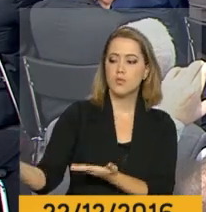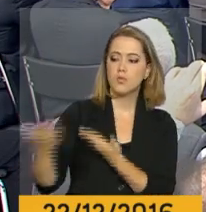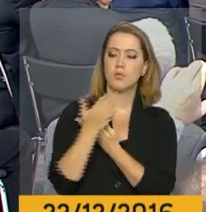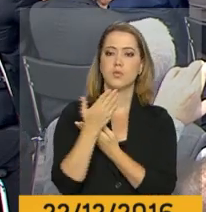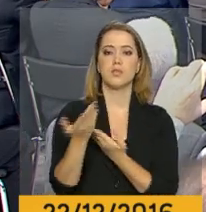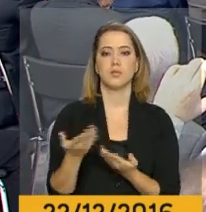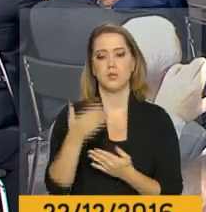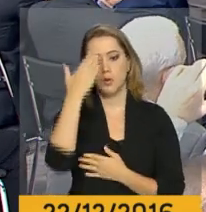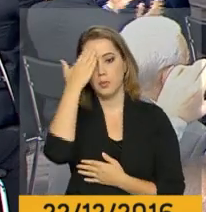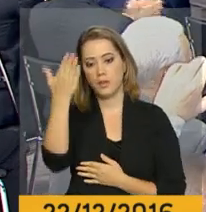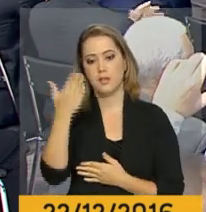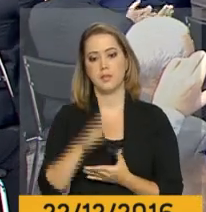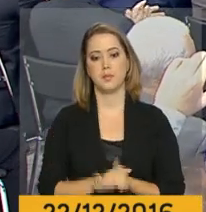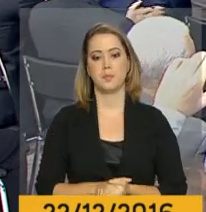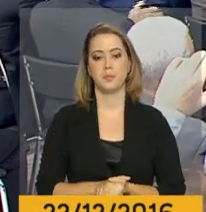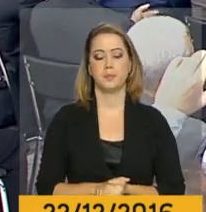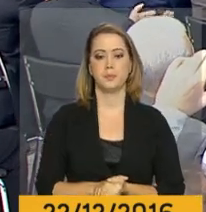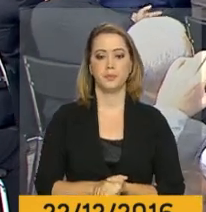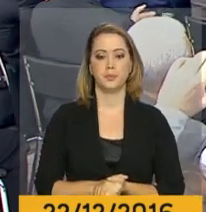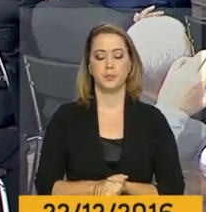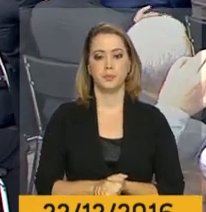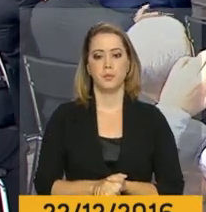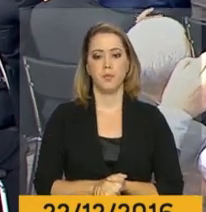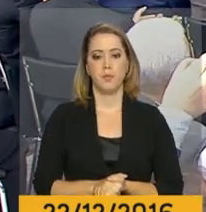isso. Muito obrigado.